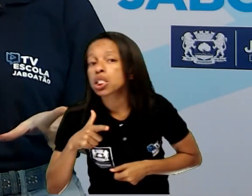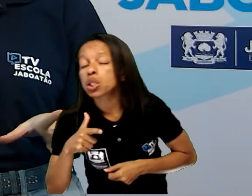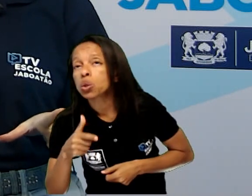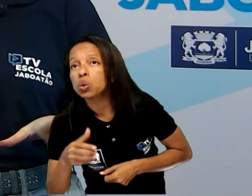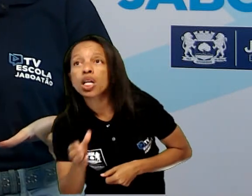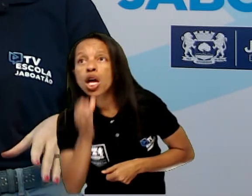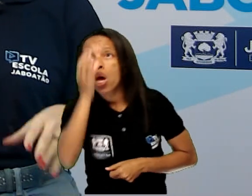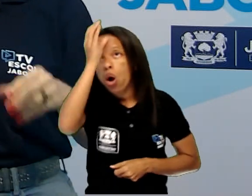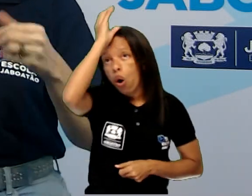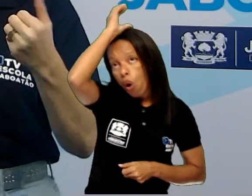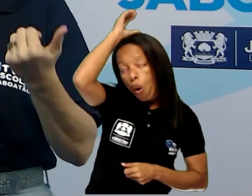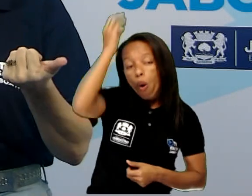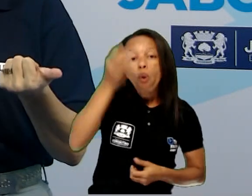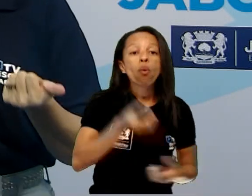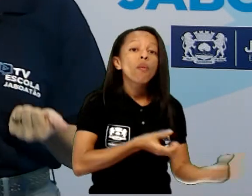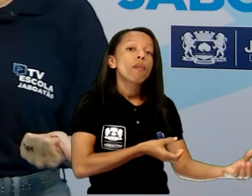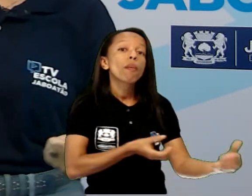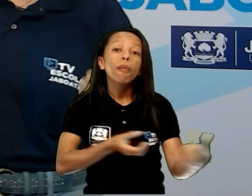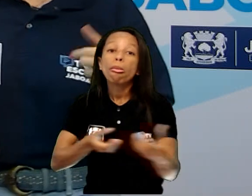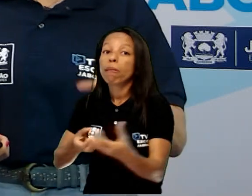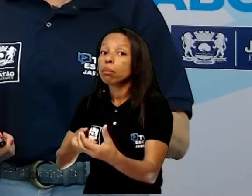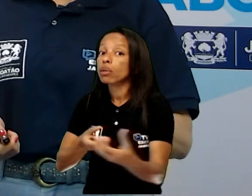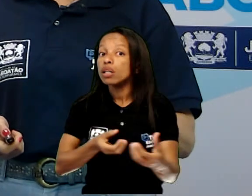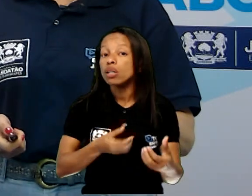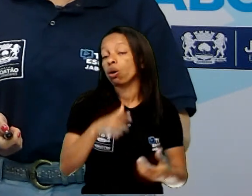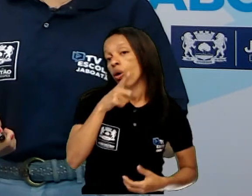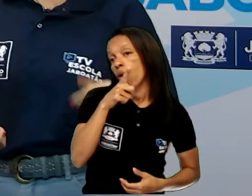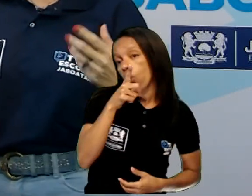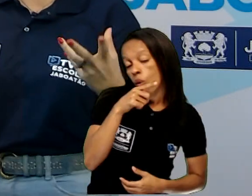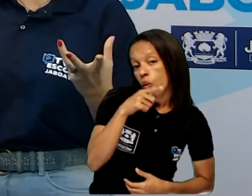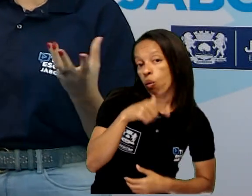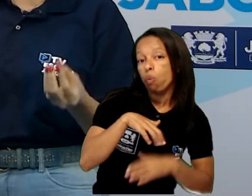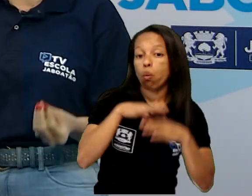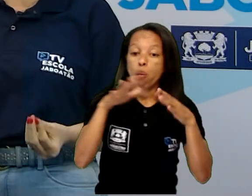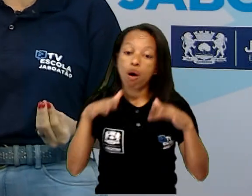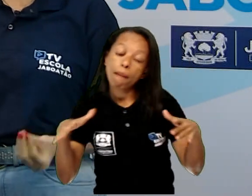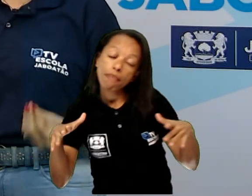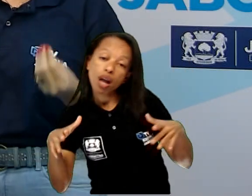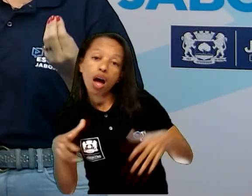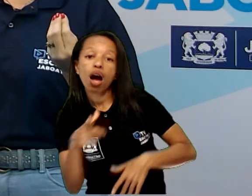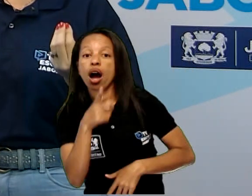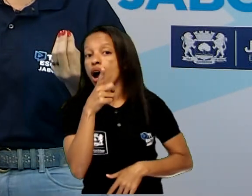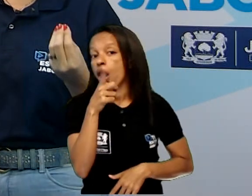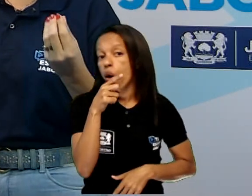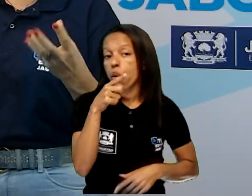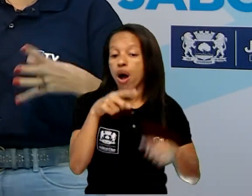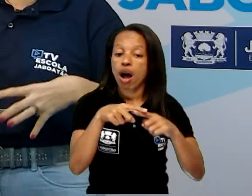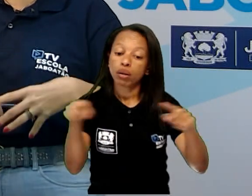por perto, né? Que pode acontecer numa praia, numa piscina, então a gente tem que ter